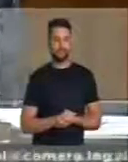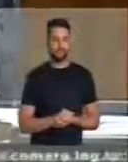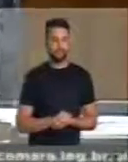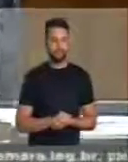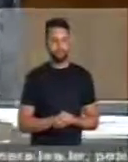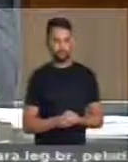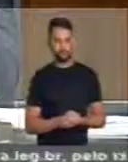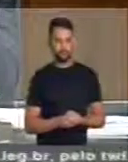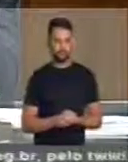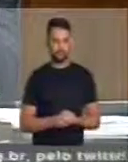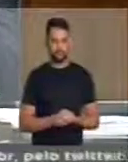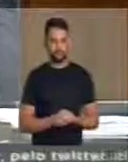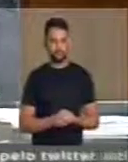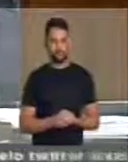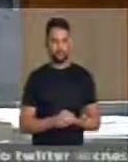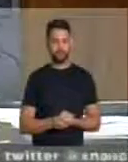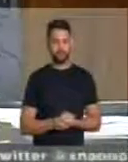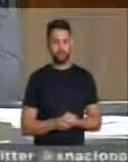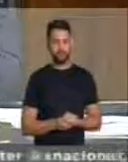Abre o microfone do Chico, por favor.